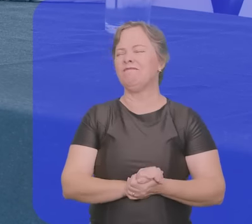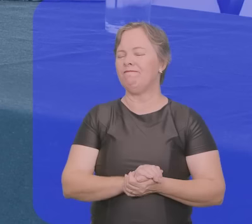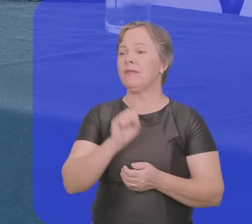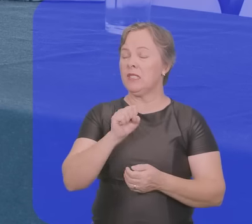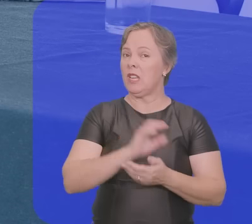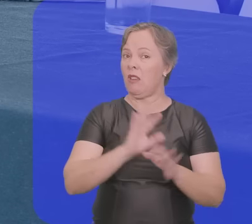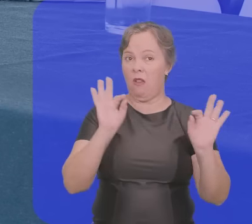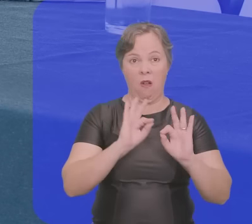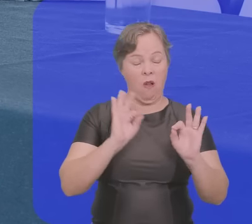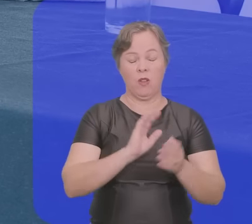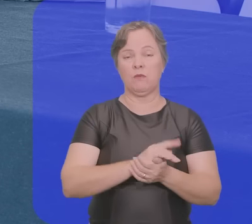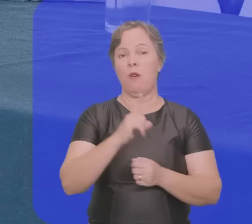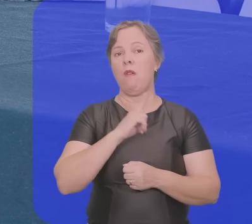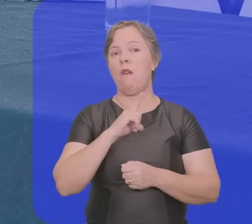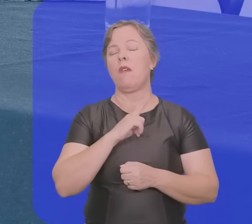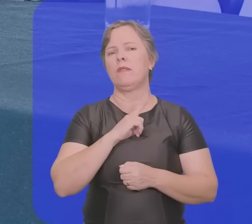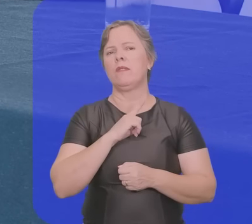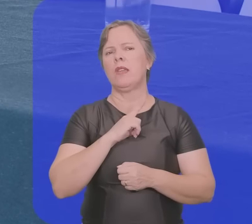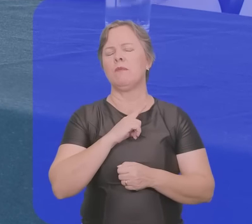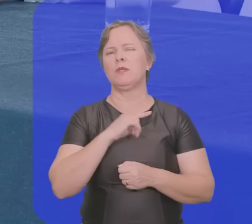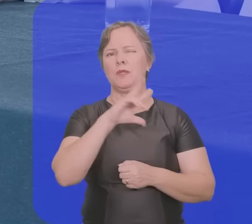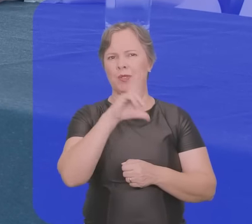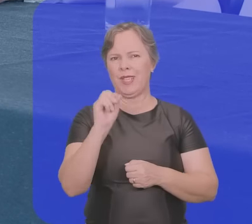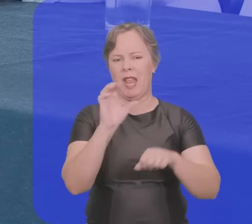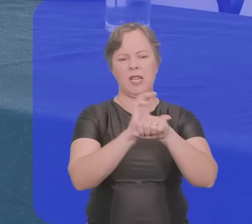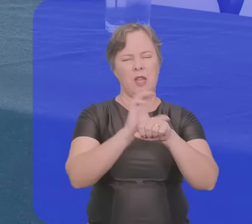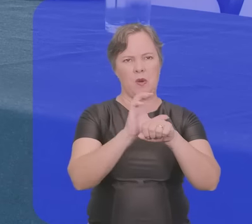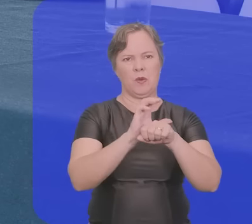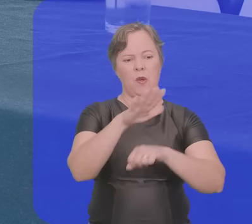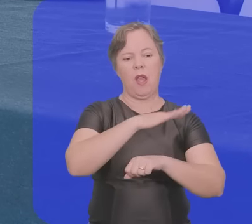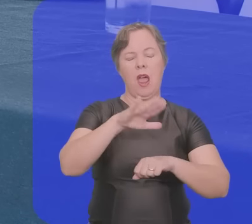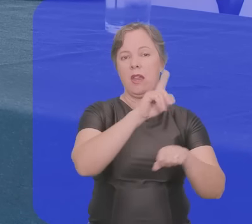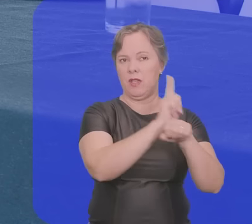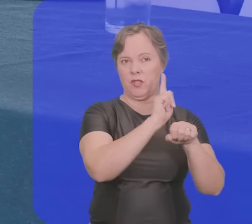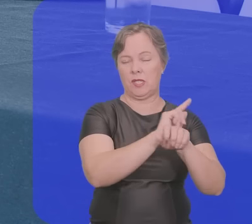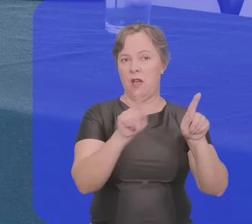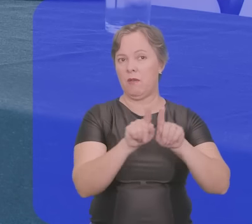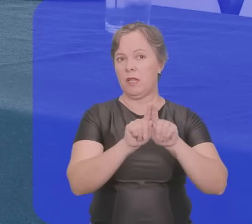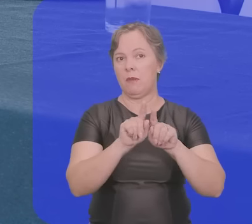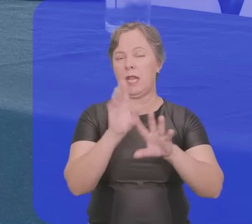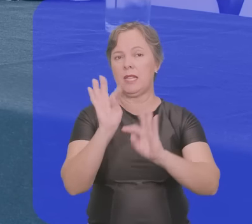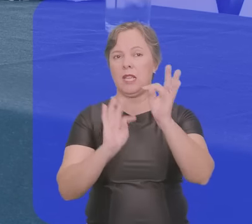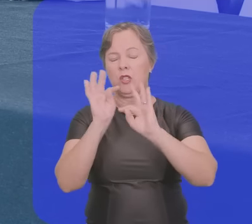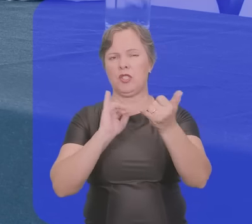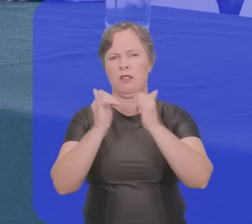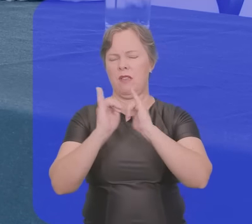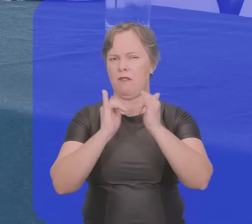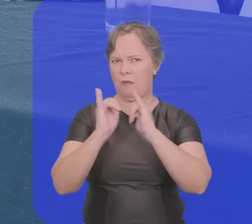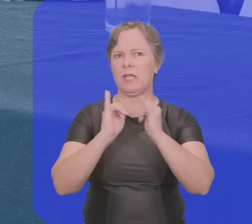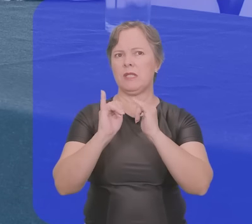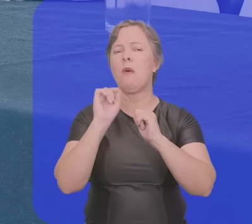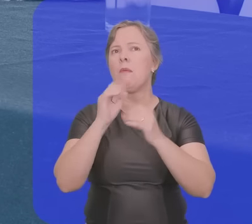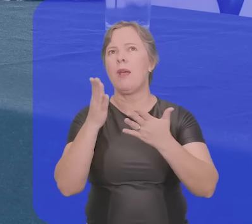ótimo. Nós temos no Senac cursos tanto na área de gestão quanto na área de tecnologia da informação para suprir